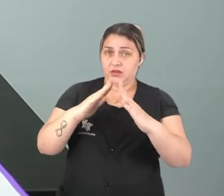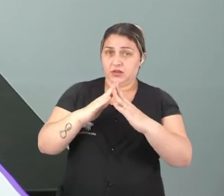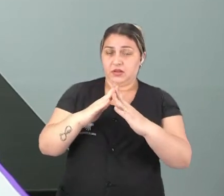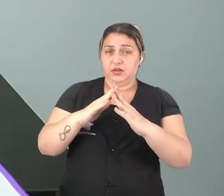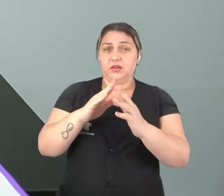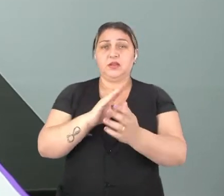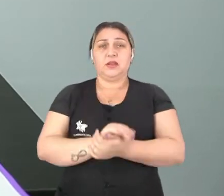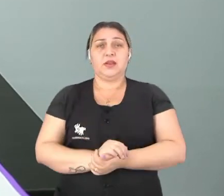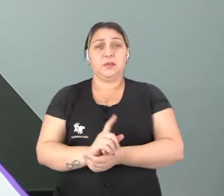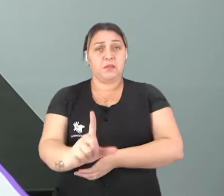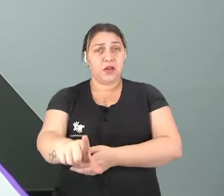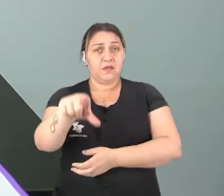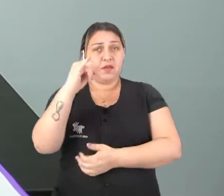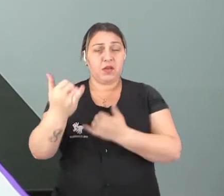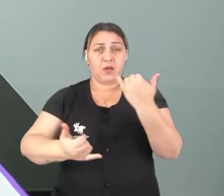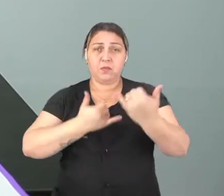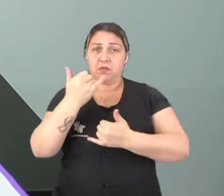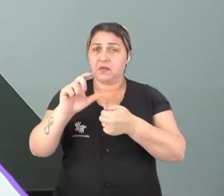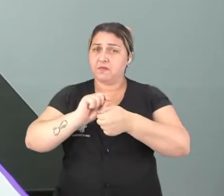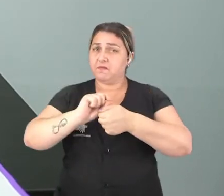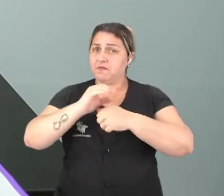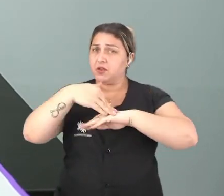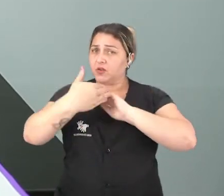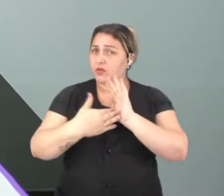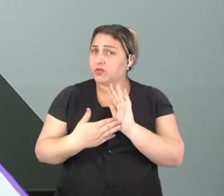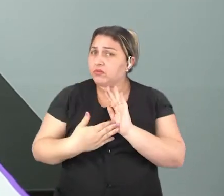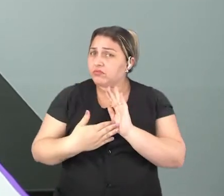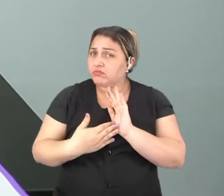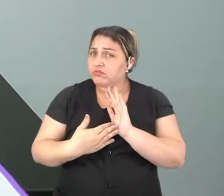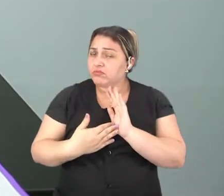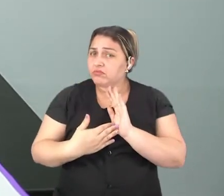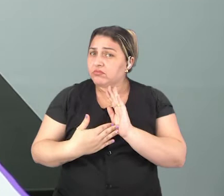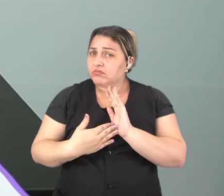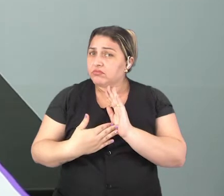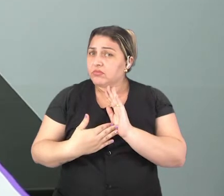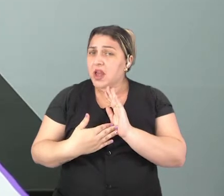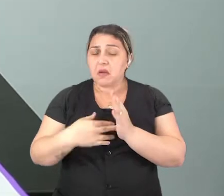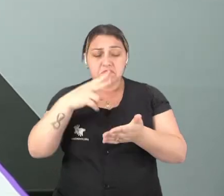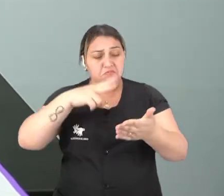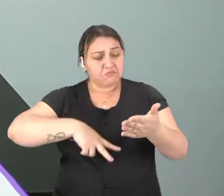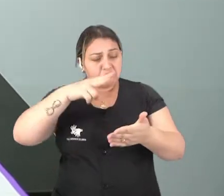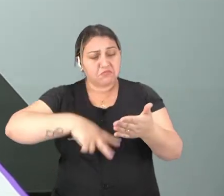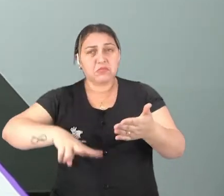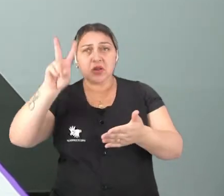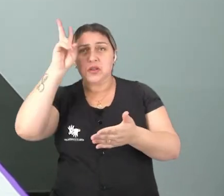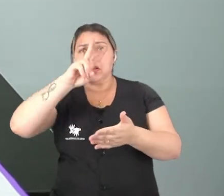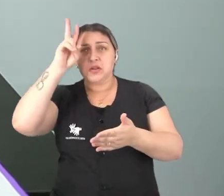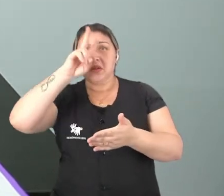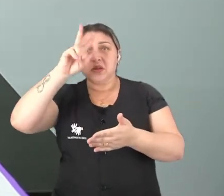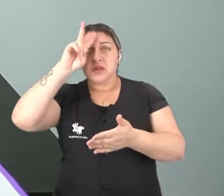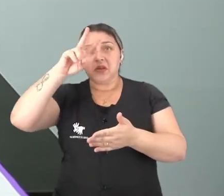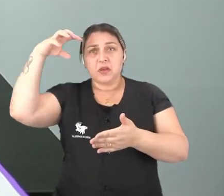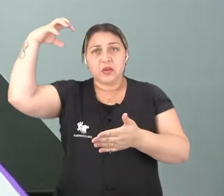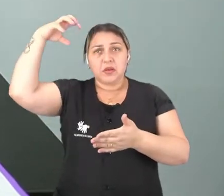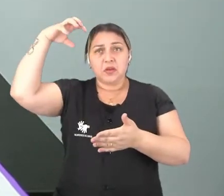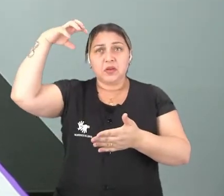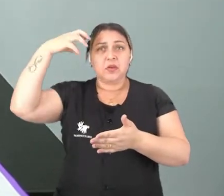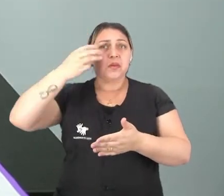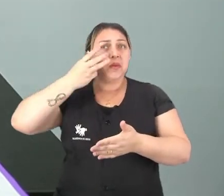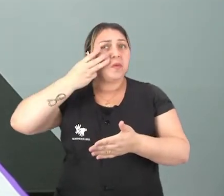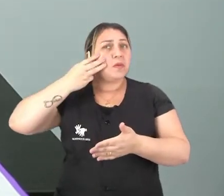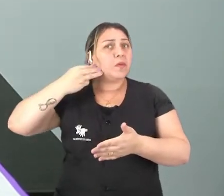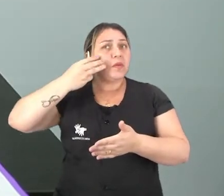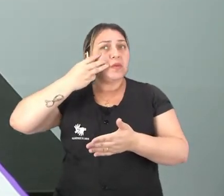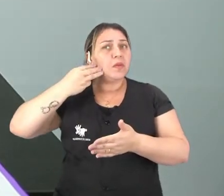casa preferem um brinquedo que faz tudo? Uma vez ali uma historinha, até do Cascão, que ele gosta de criar os